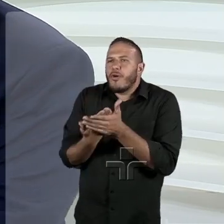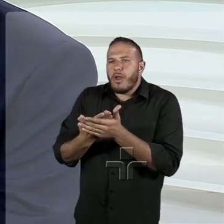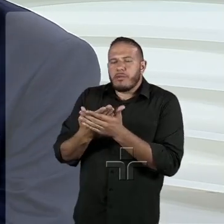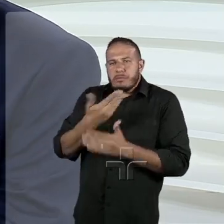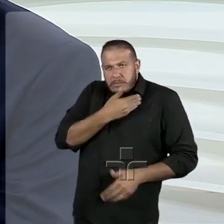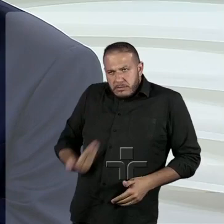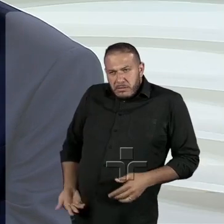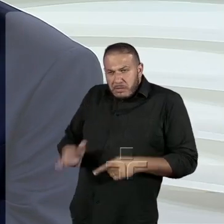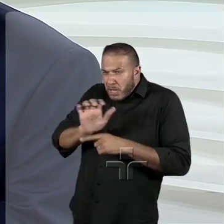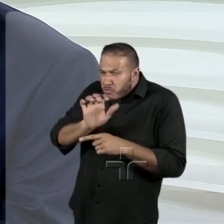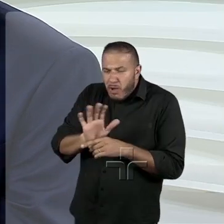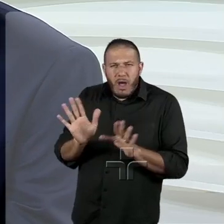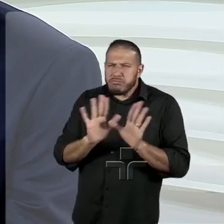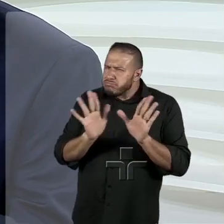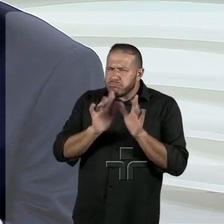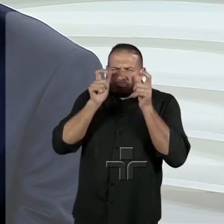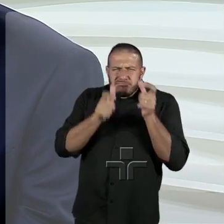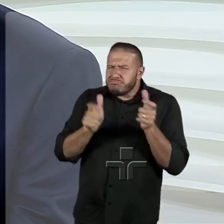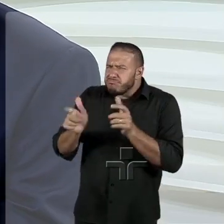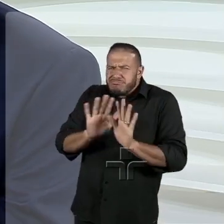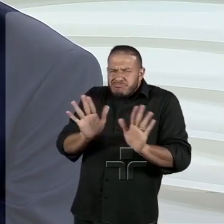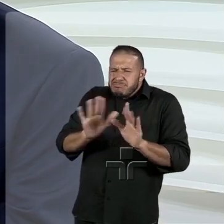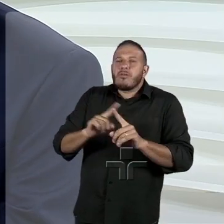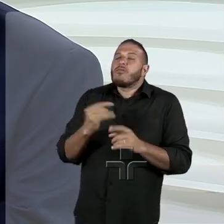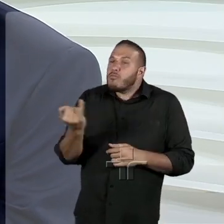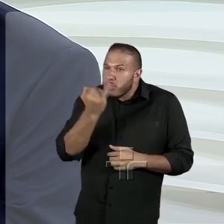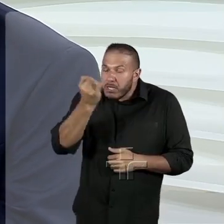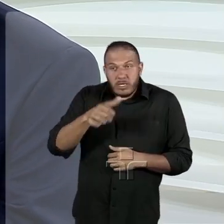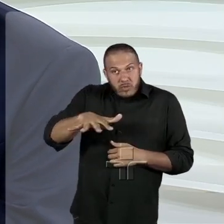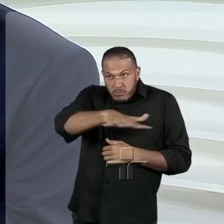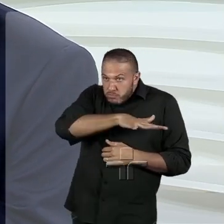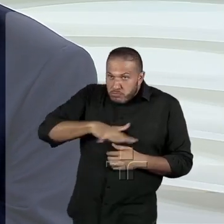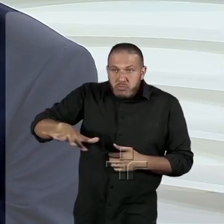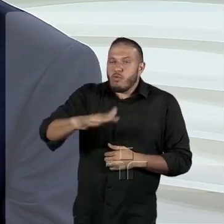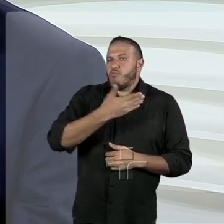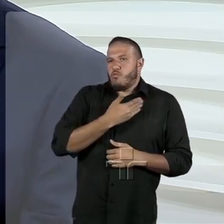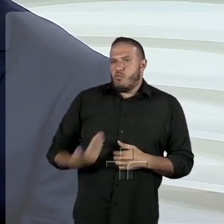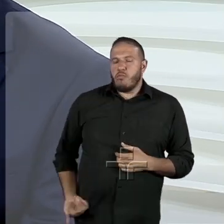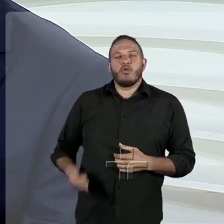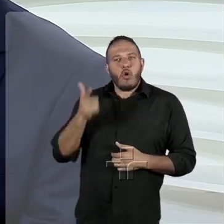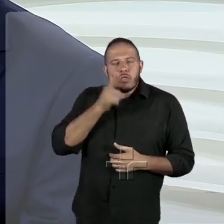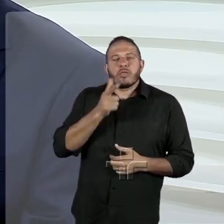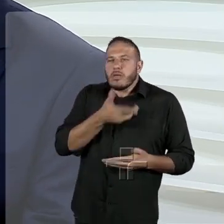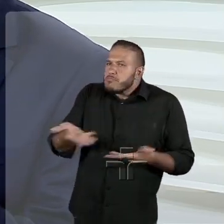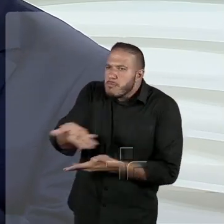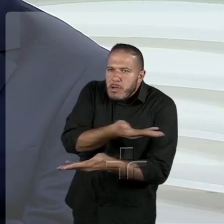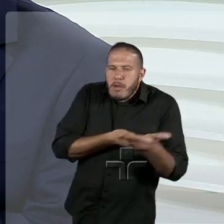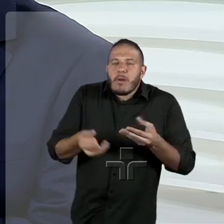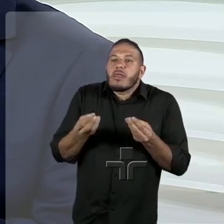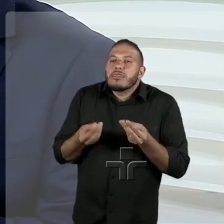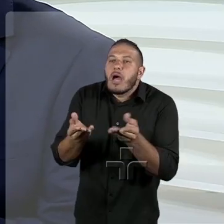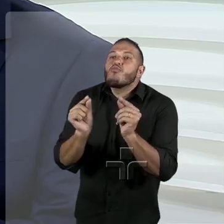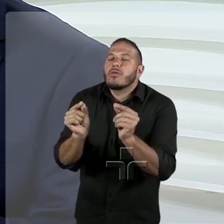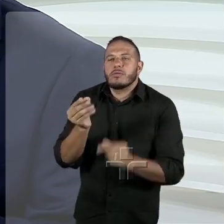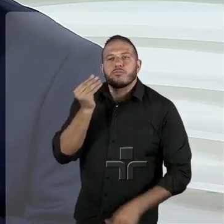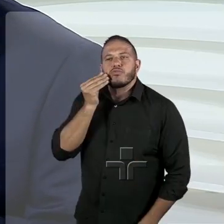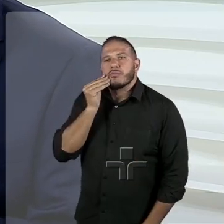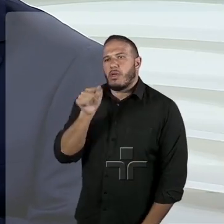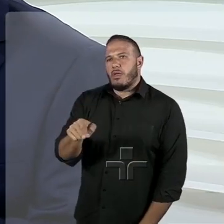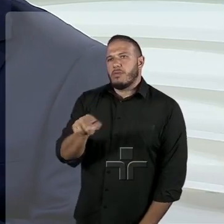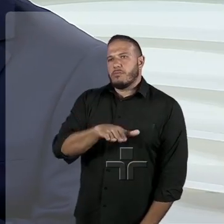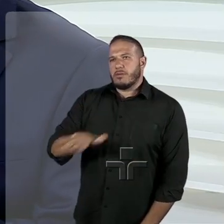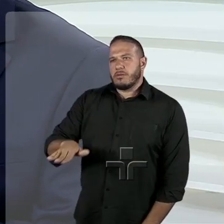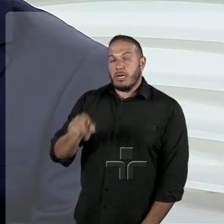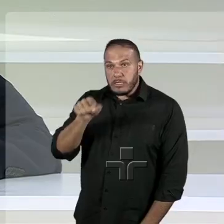estadual, interessa menos, interessa que a rede pública consiga dar a oportunidade para essas crianças. Essa preocupação é muito forte